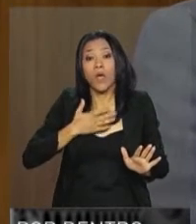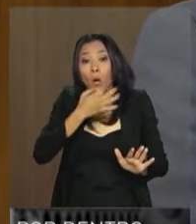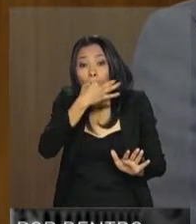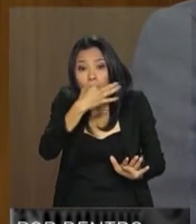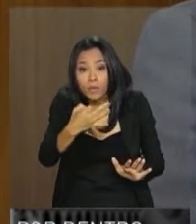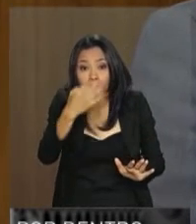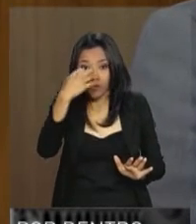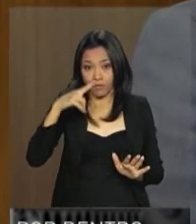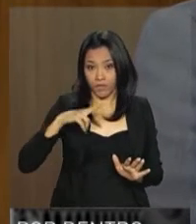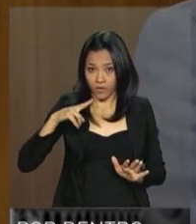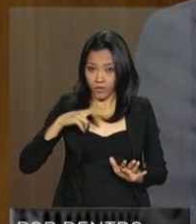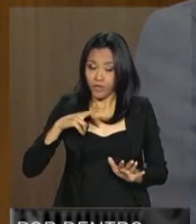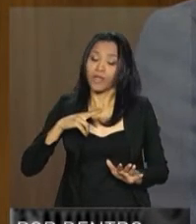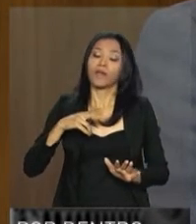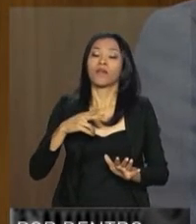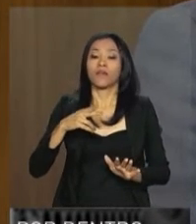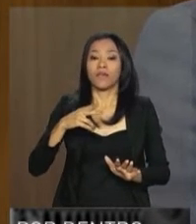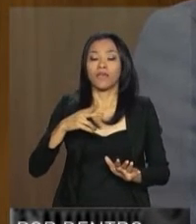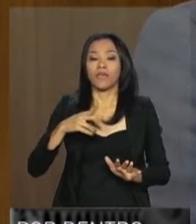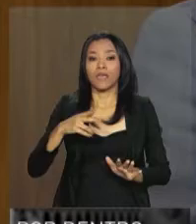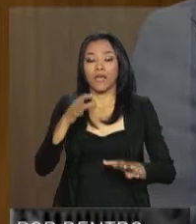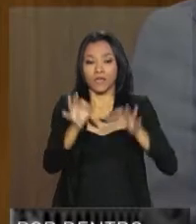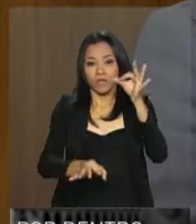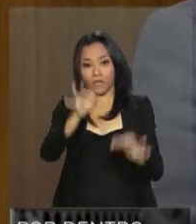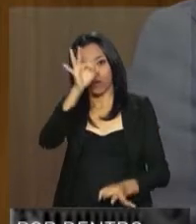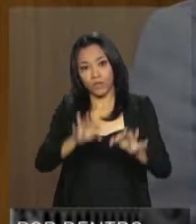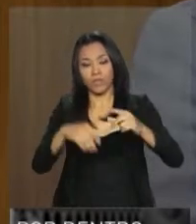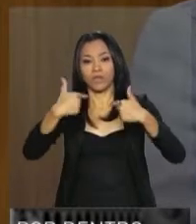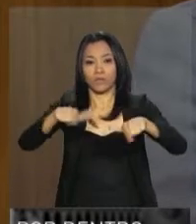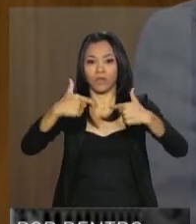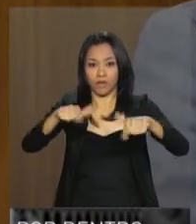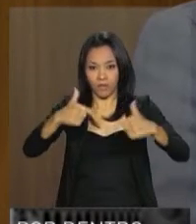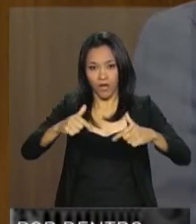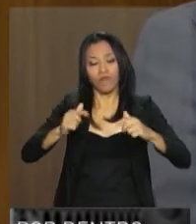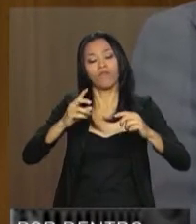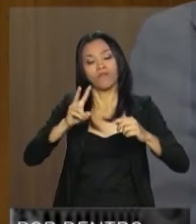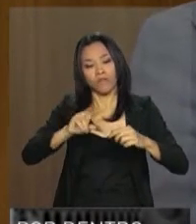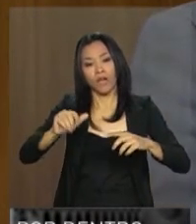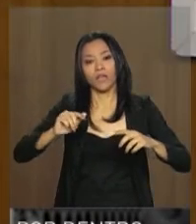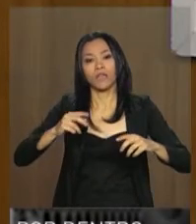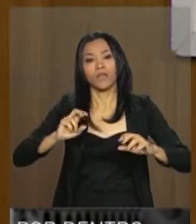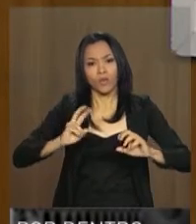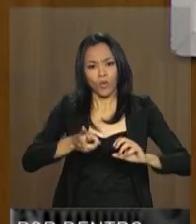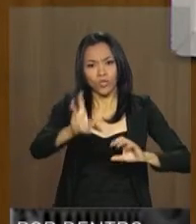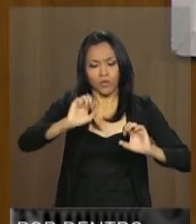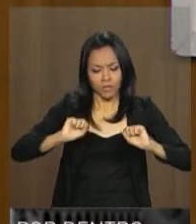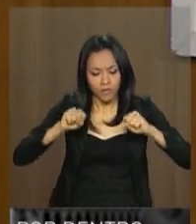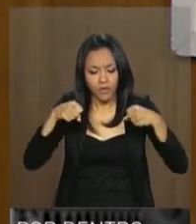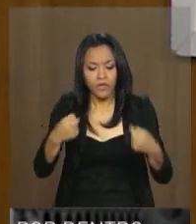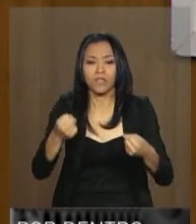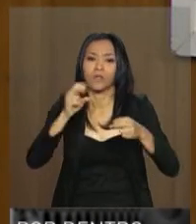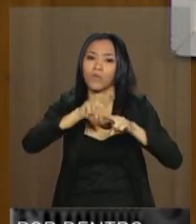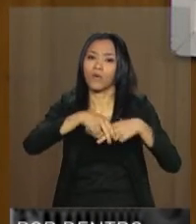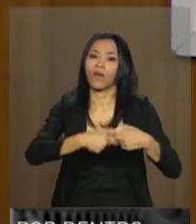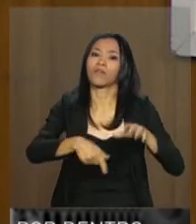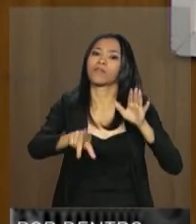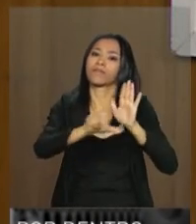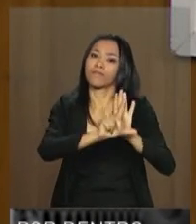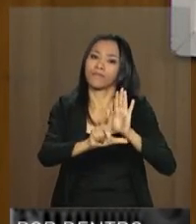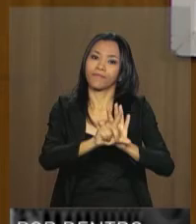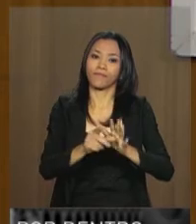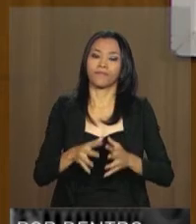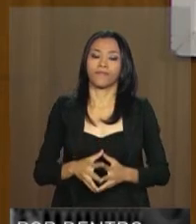de que a justiça do trabalho deverá se fortalecer a partir da própria legislação aqui você tem mais alguma pergunta para o ministro